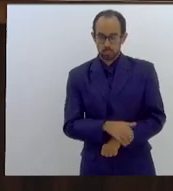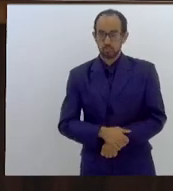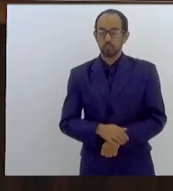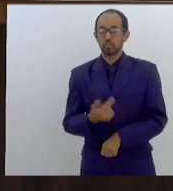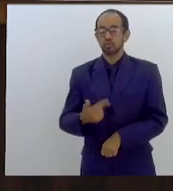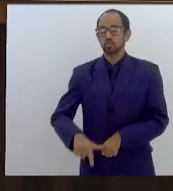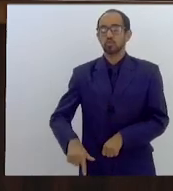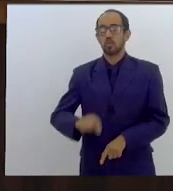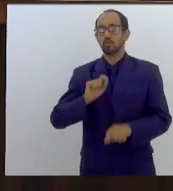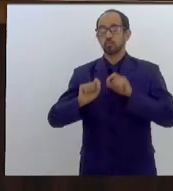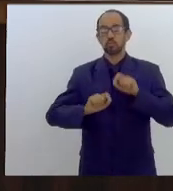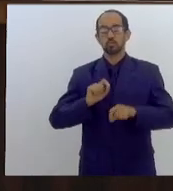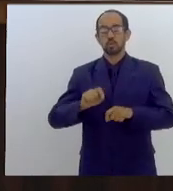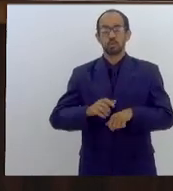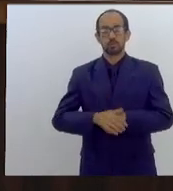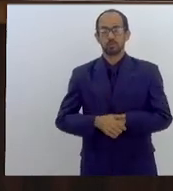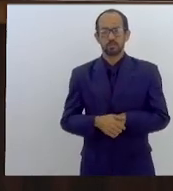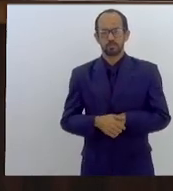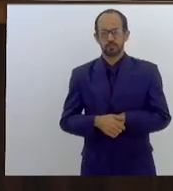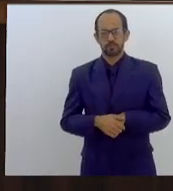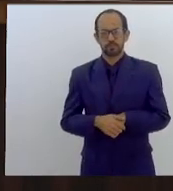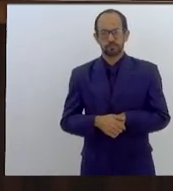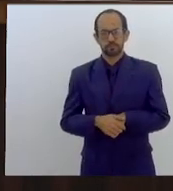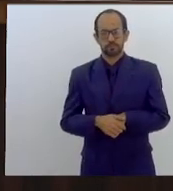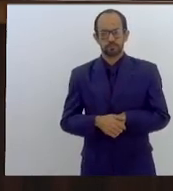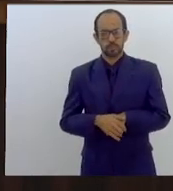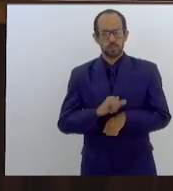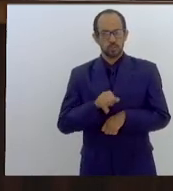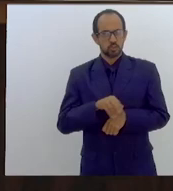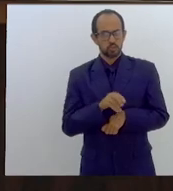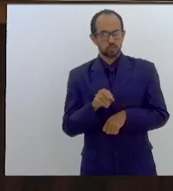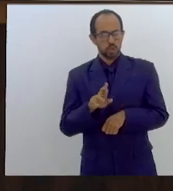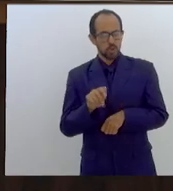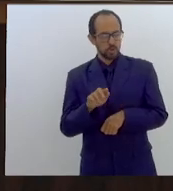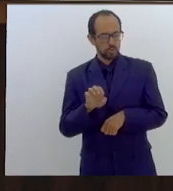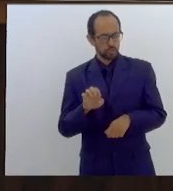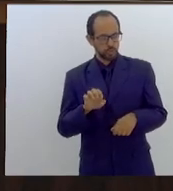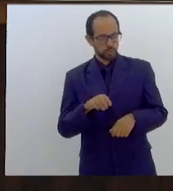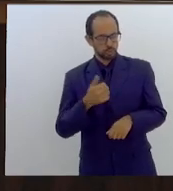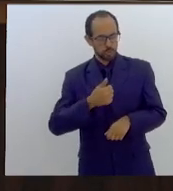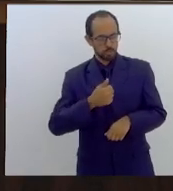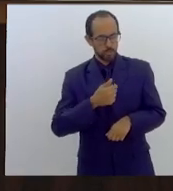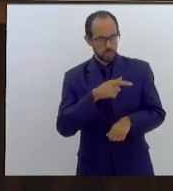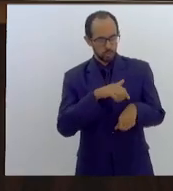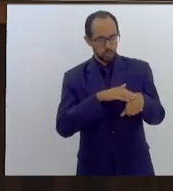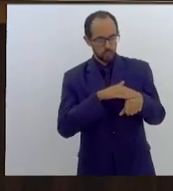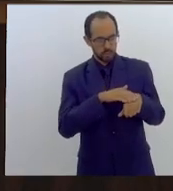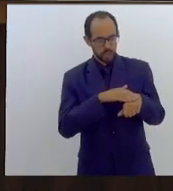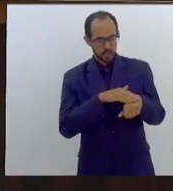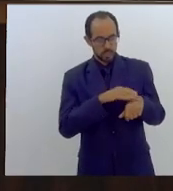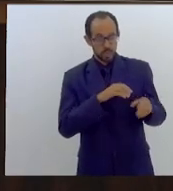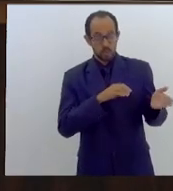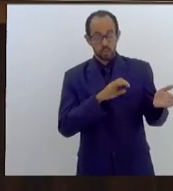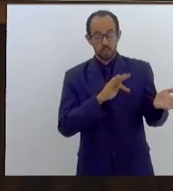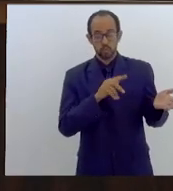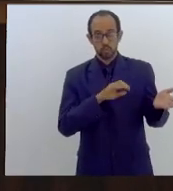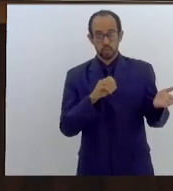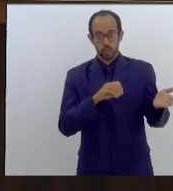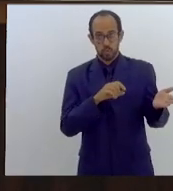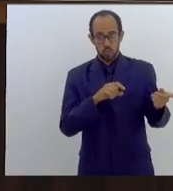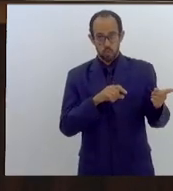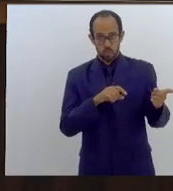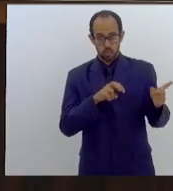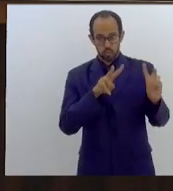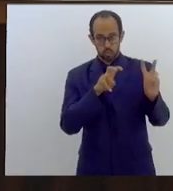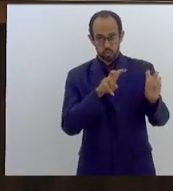uma vez. Ô Jorge, você tem que conversar com, primeiro com o Chico. Jorge, Felipe, conversa com o Chico sobre esse